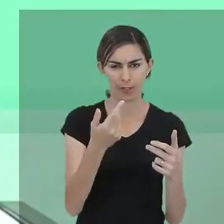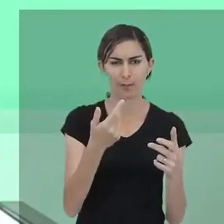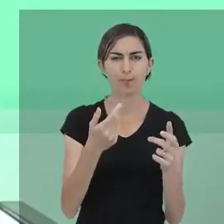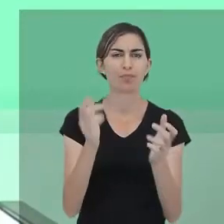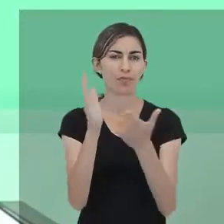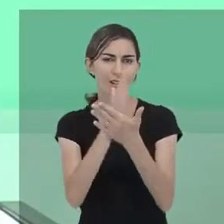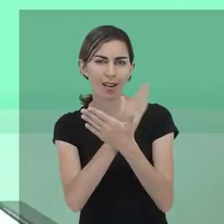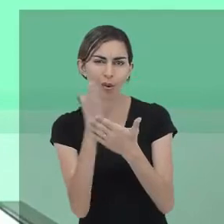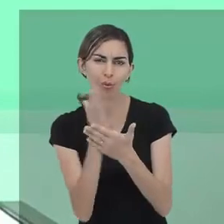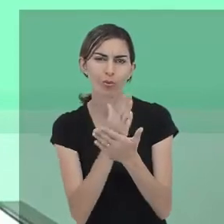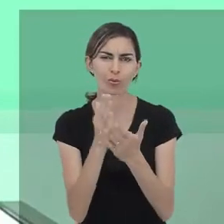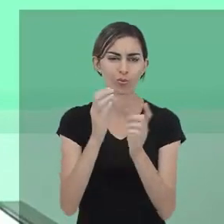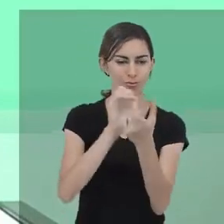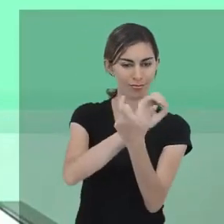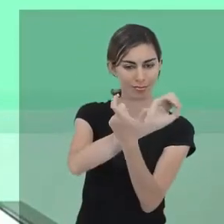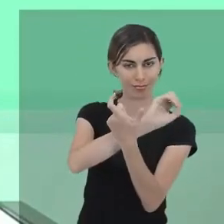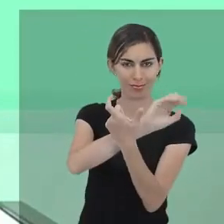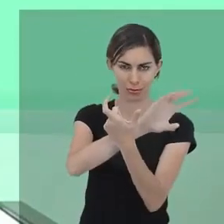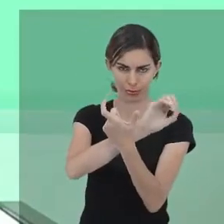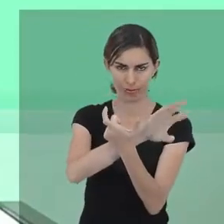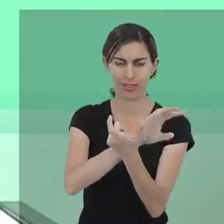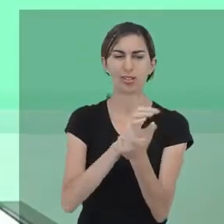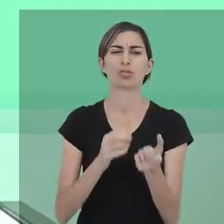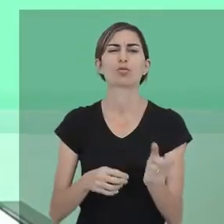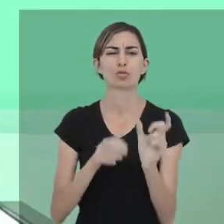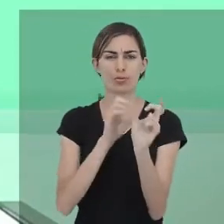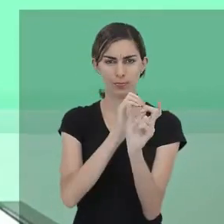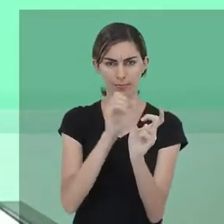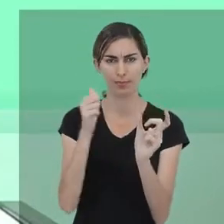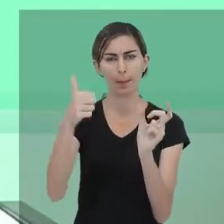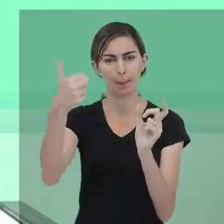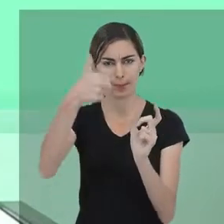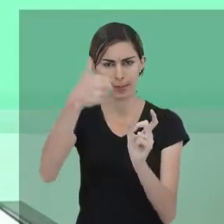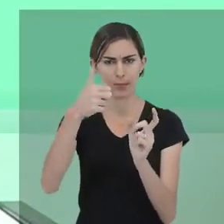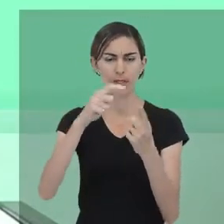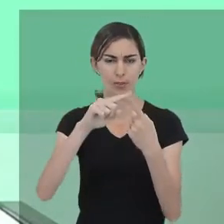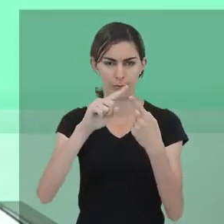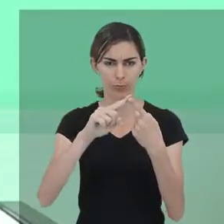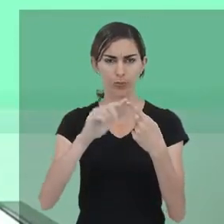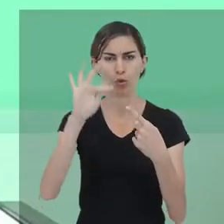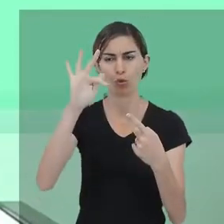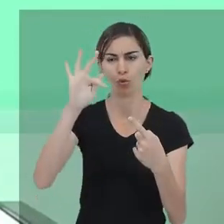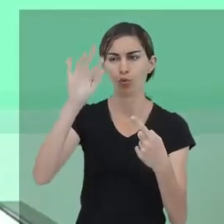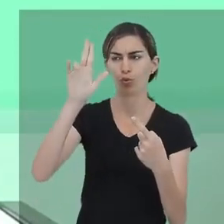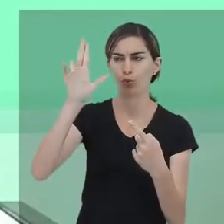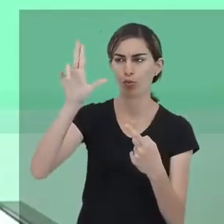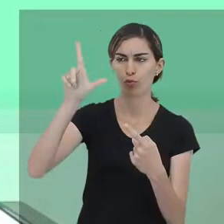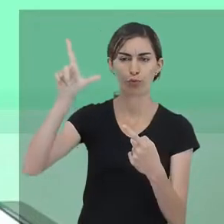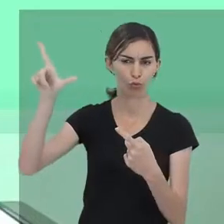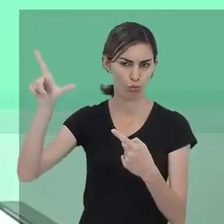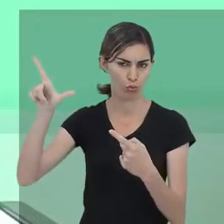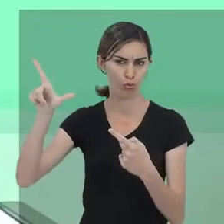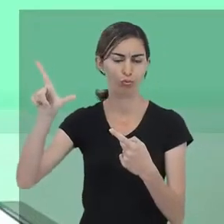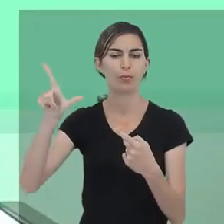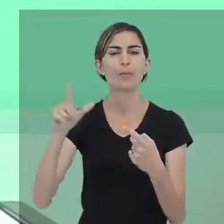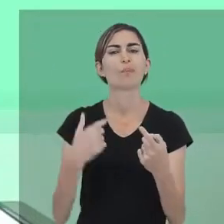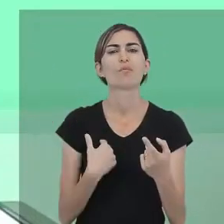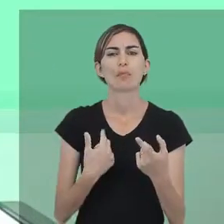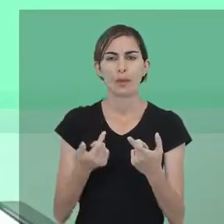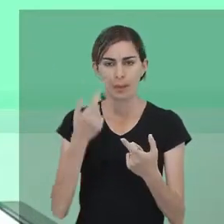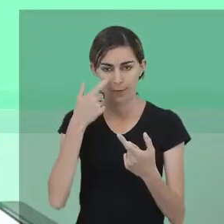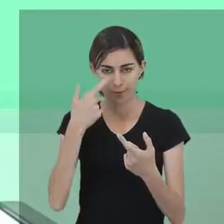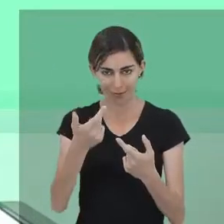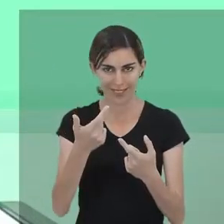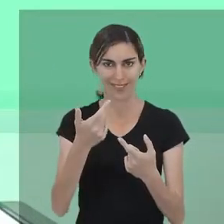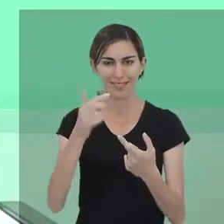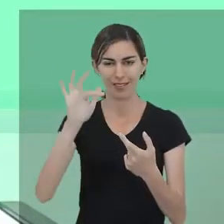ver alguns desses sufixos. Por exemplo, o primeiro que a gente tem é a terminação full, ok? Então, toda